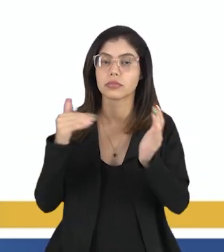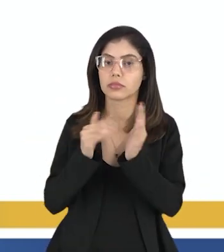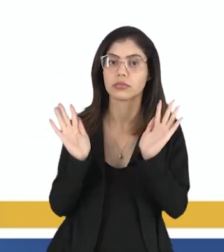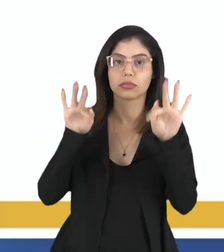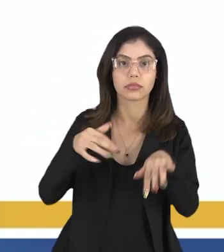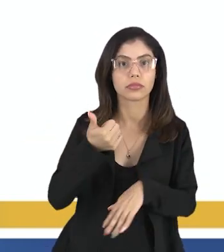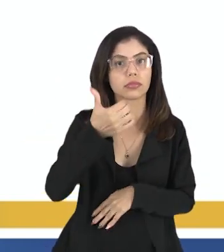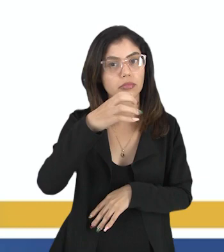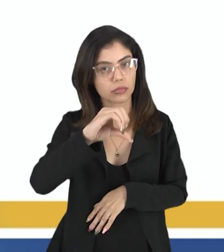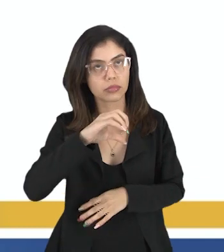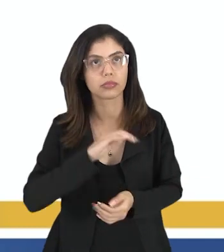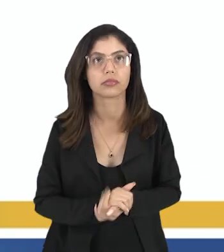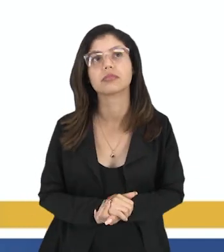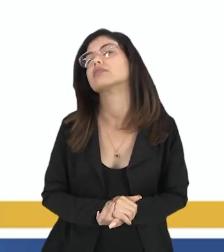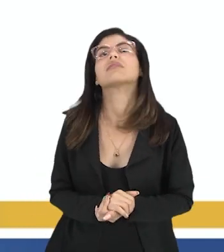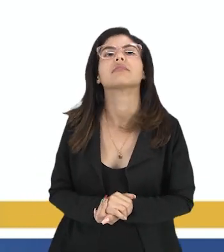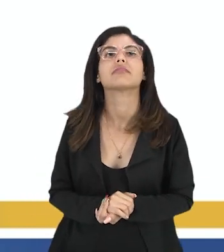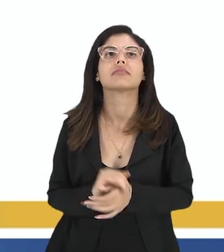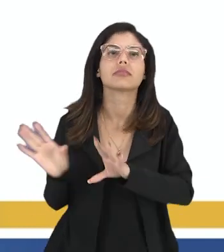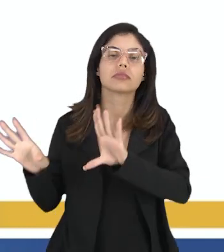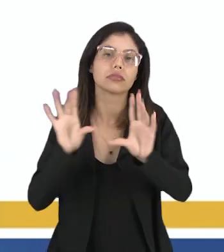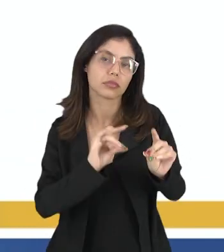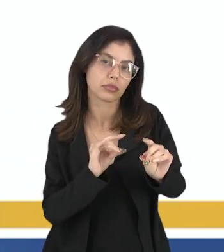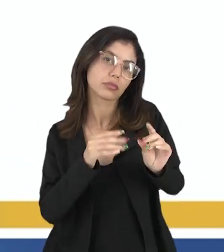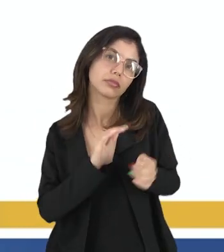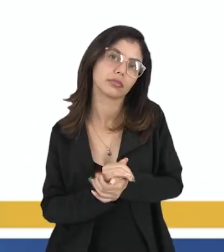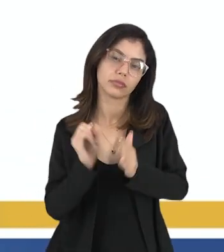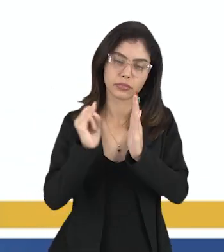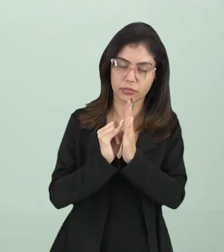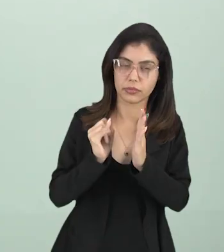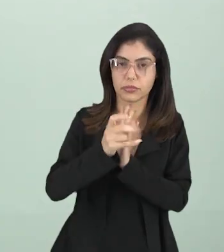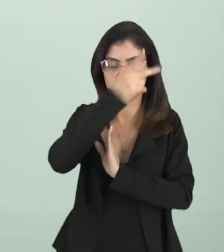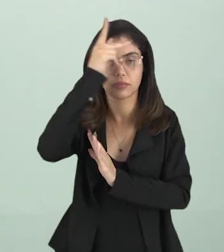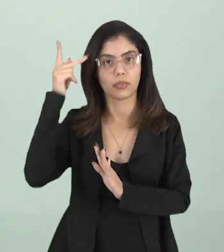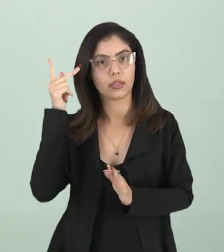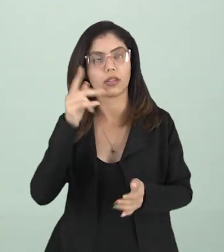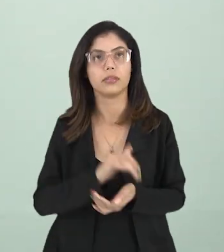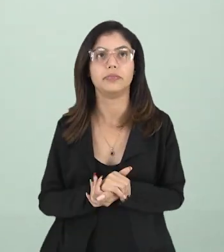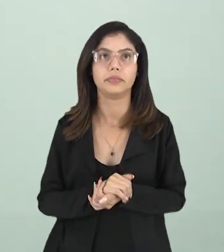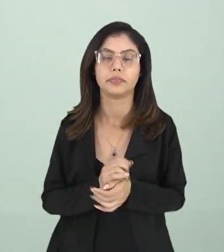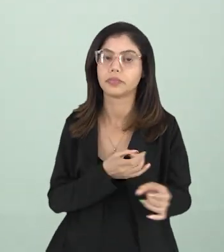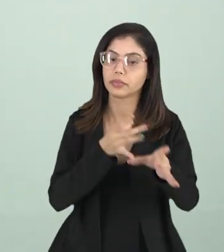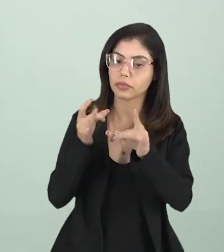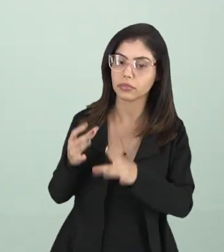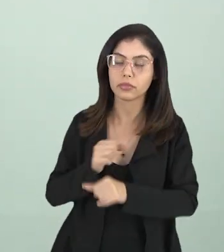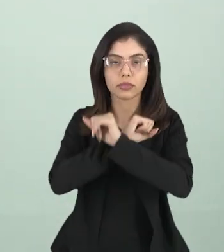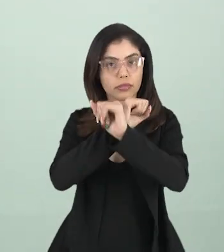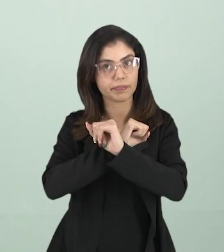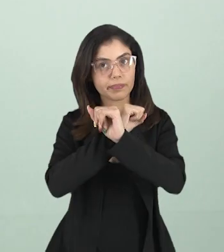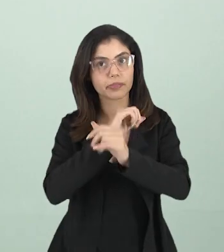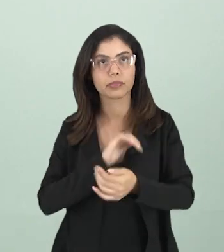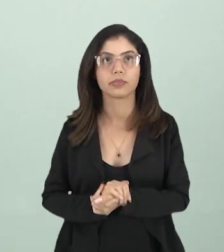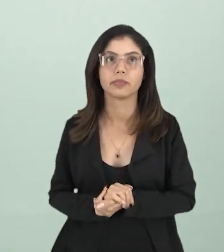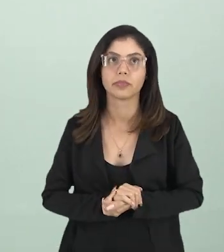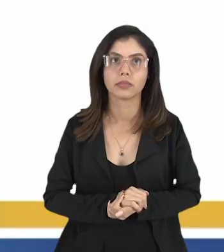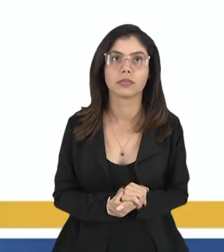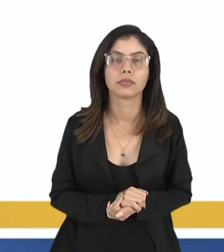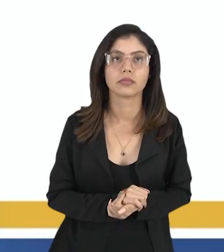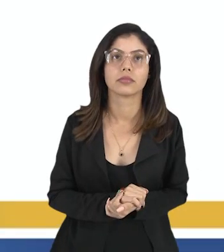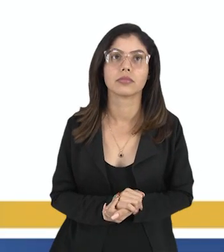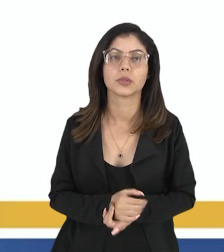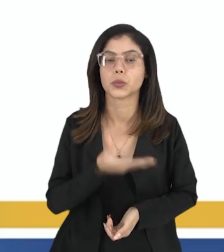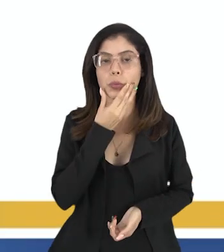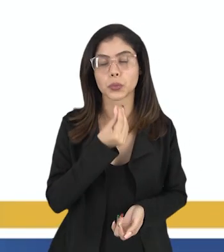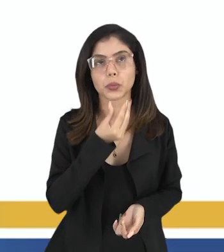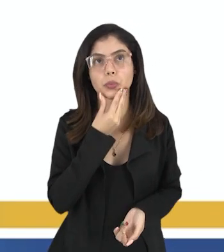final do século XIX, essa instituição onde pessoas são vendidas como mercadorias, A gente tem homens